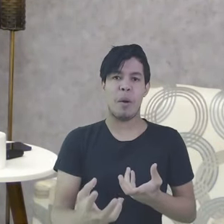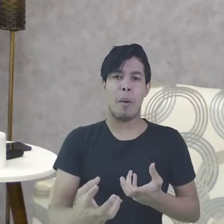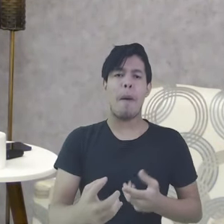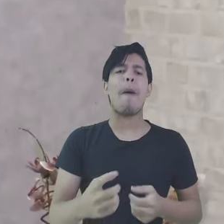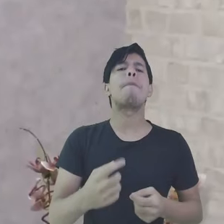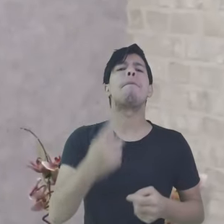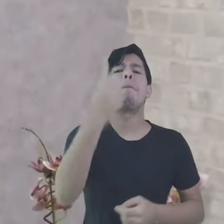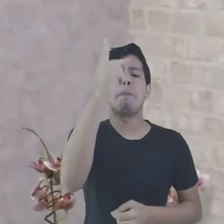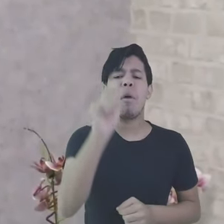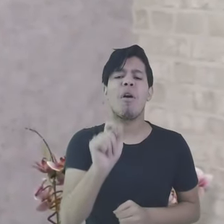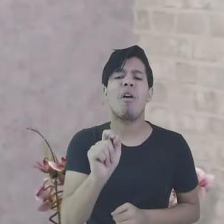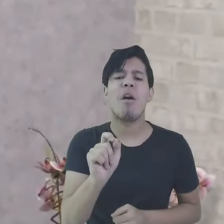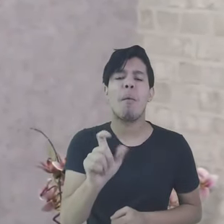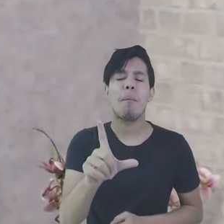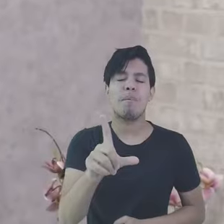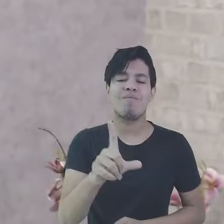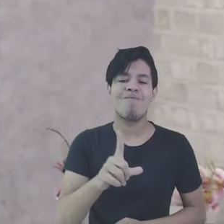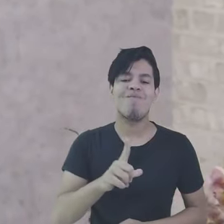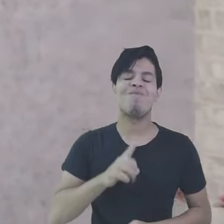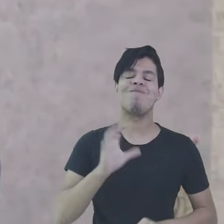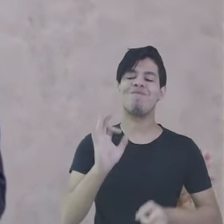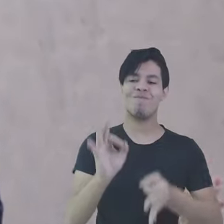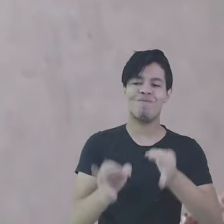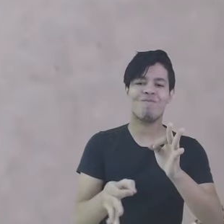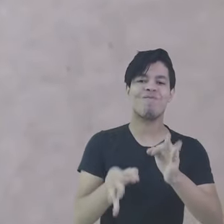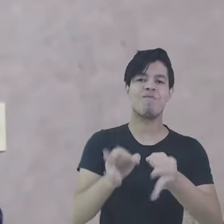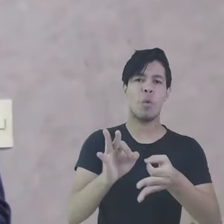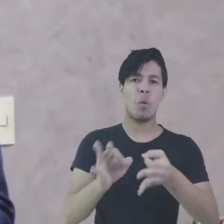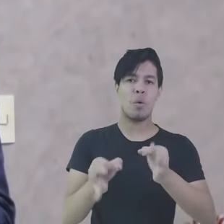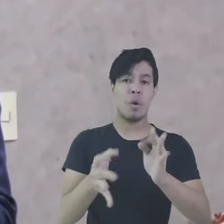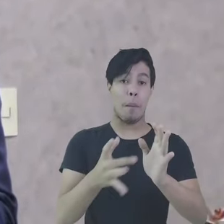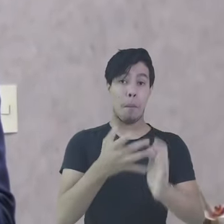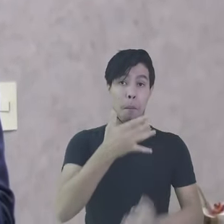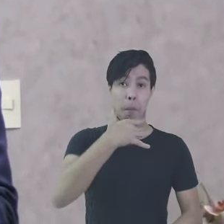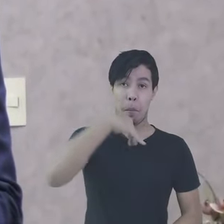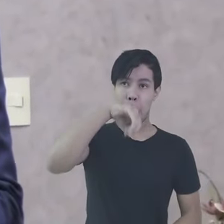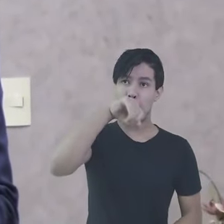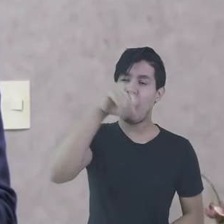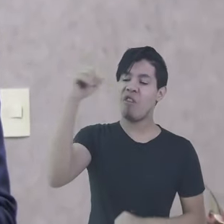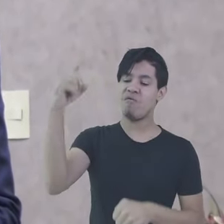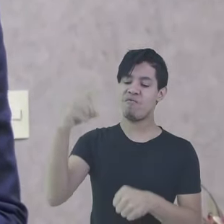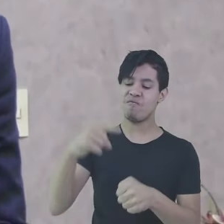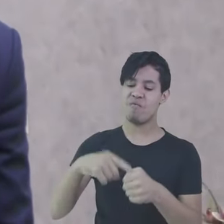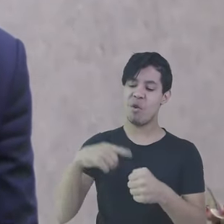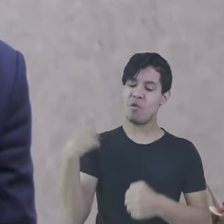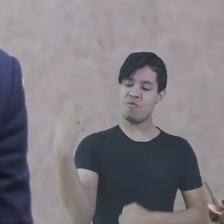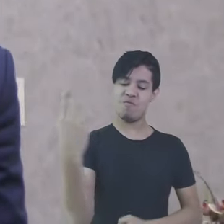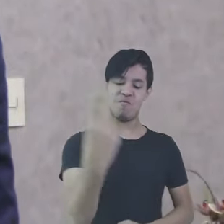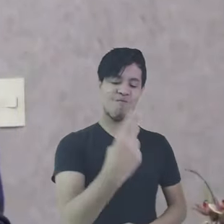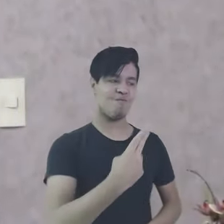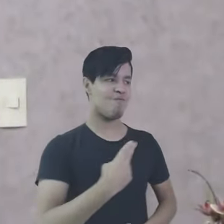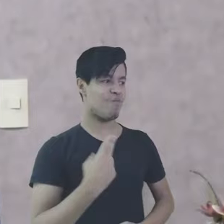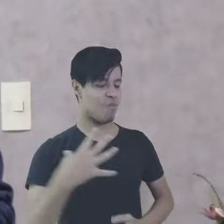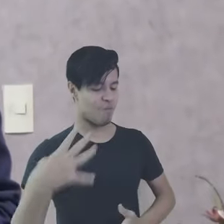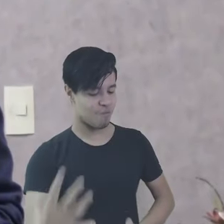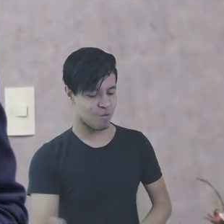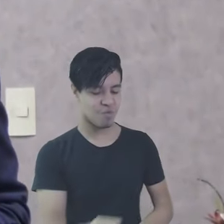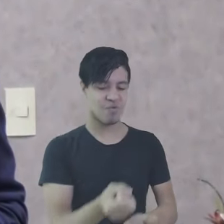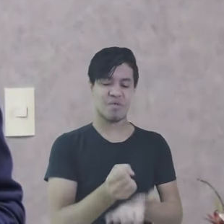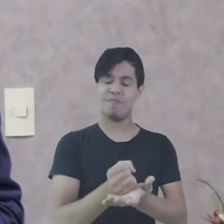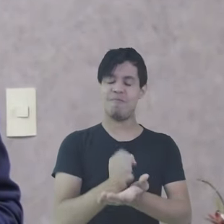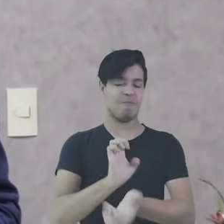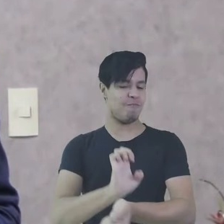Olha que curioso. Nós já aprendemos que o Pai vem para nos buscar, não é? Porque ele sente saudade de você. Ele não vai esperar Jesus te levar